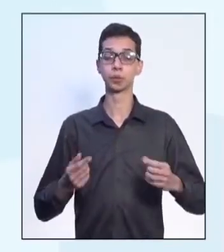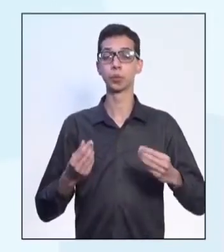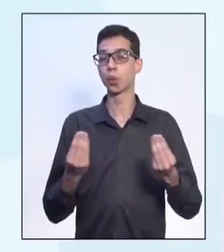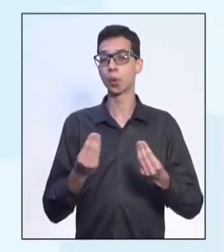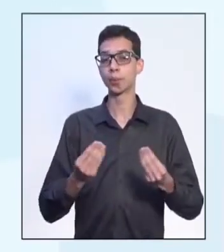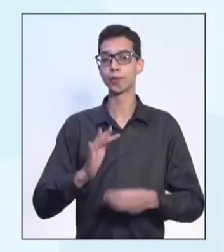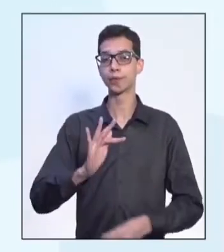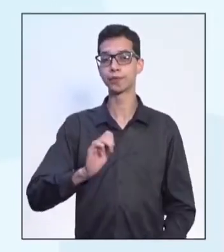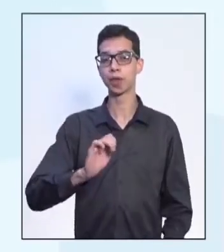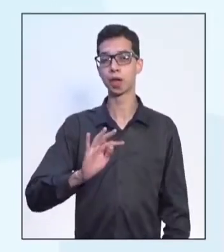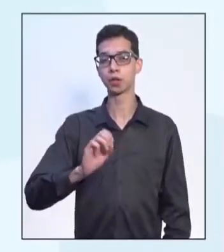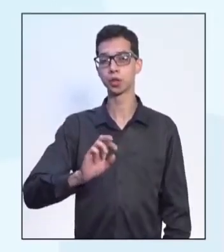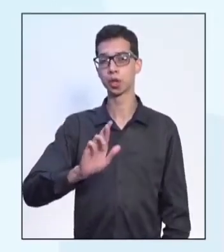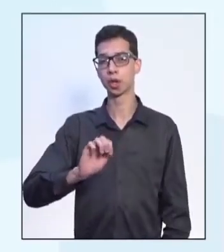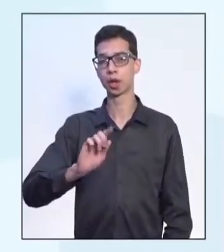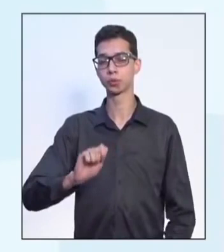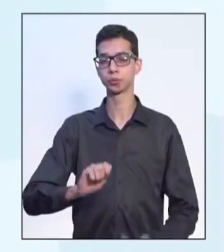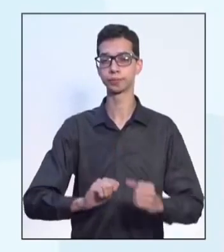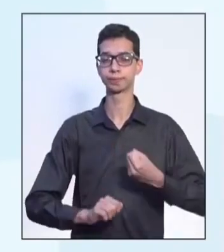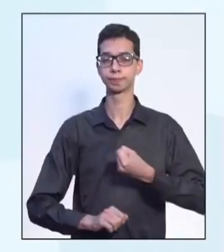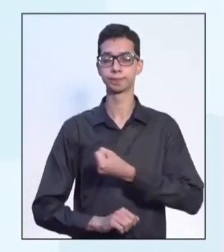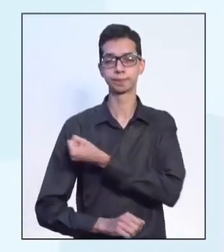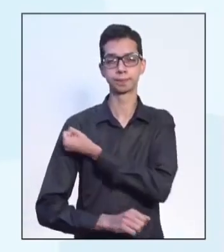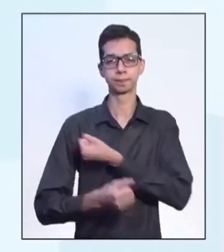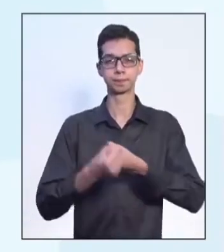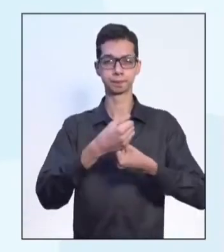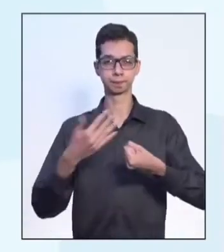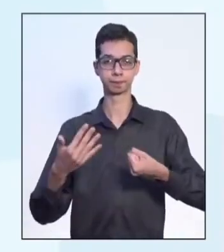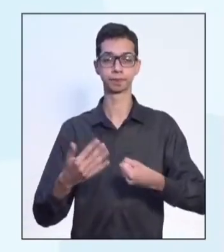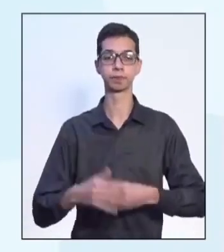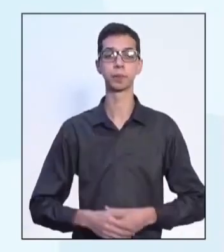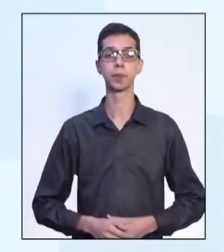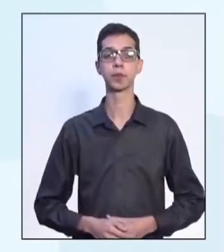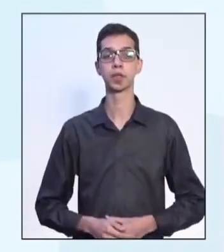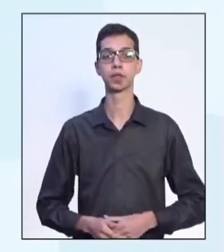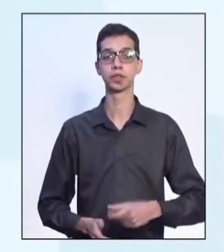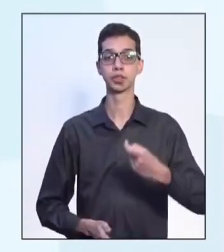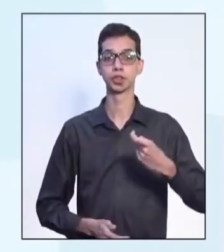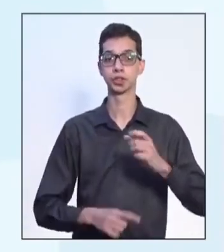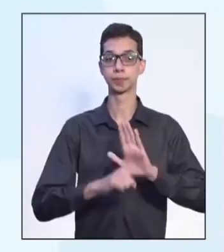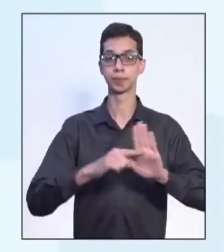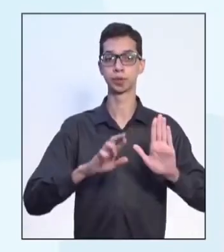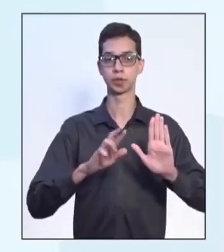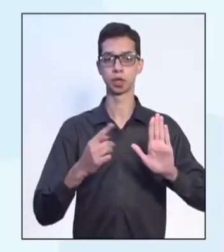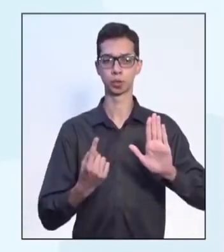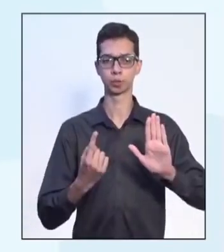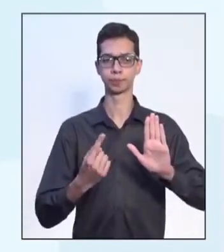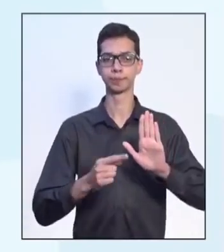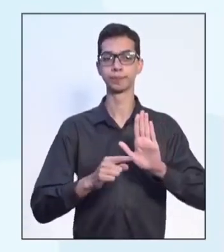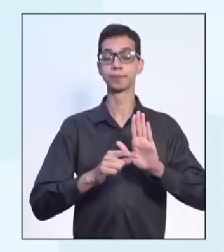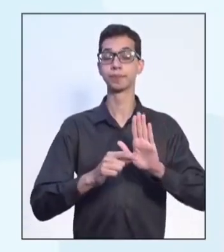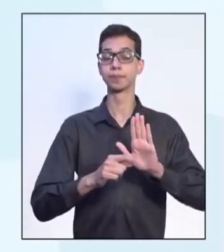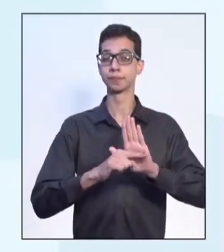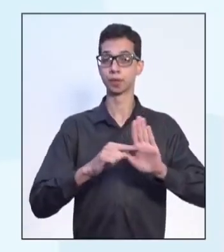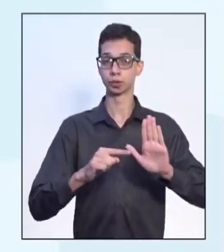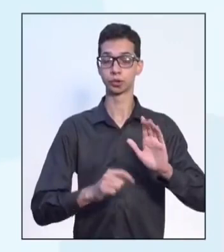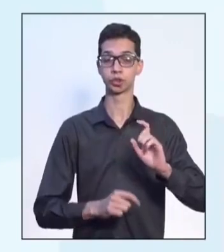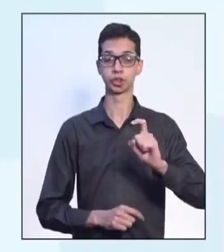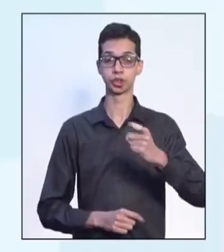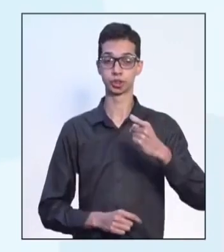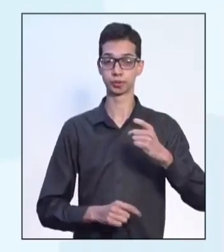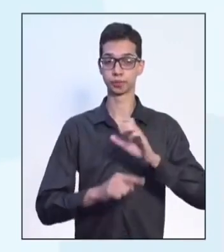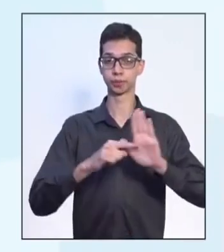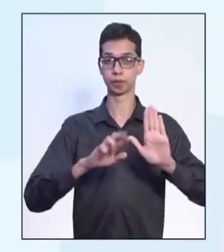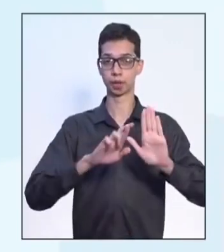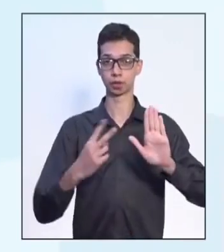x menos R1 vezes x menos R2 vezes x